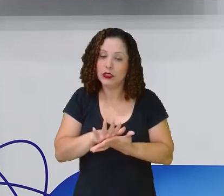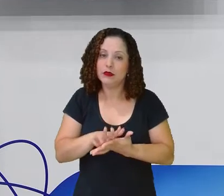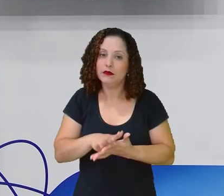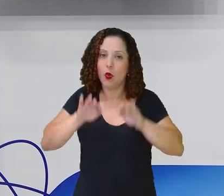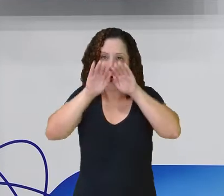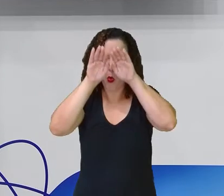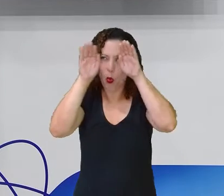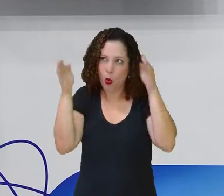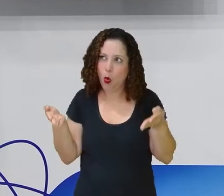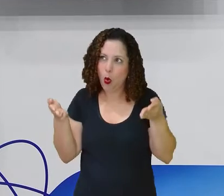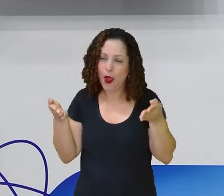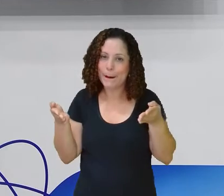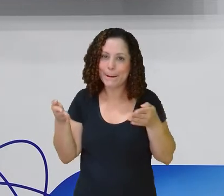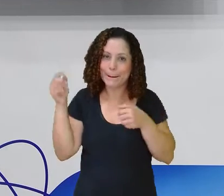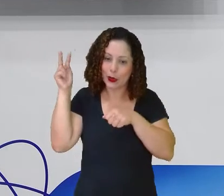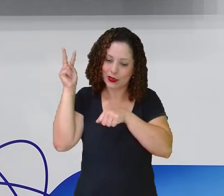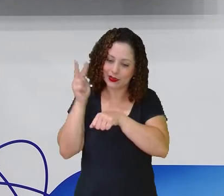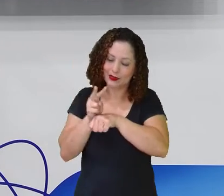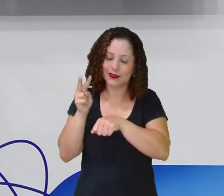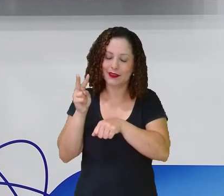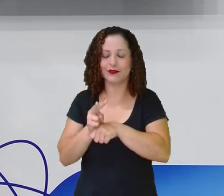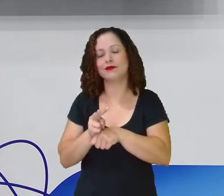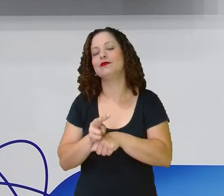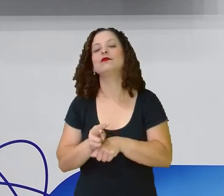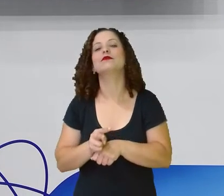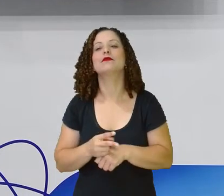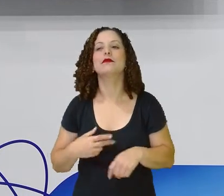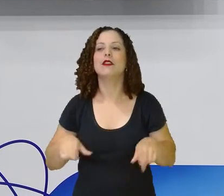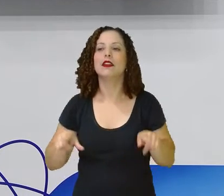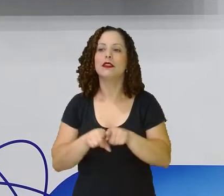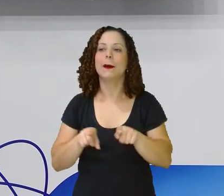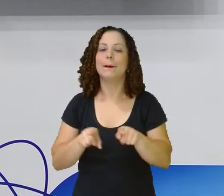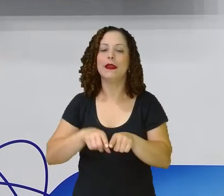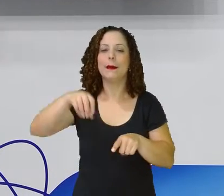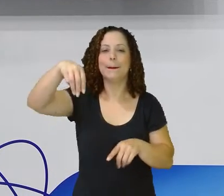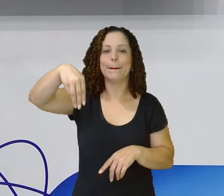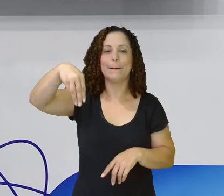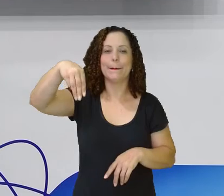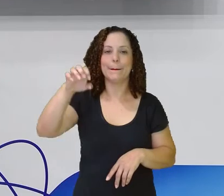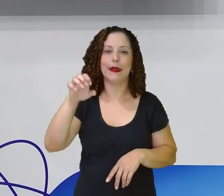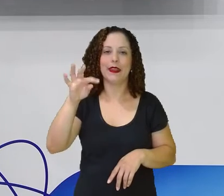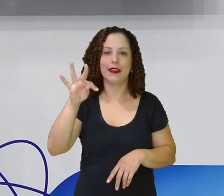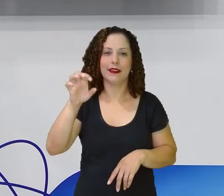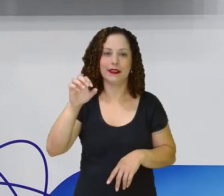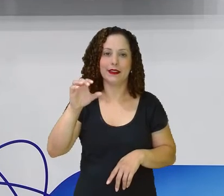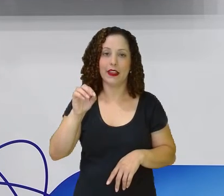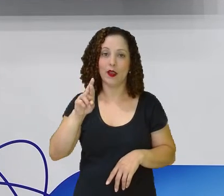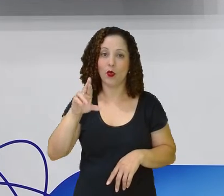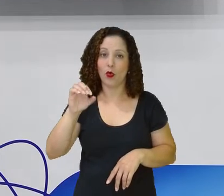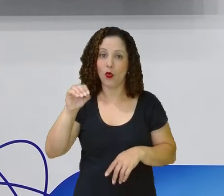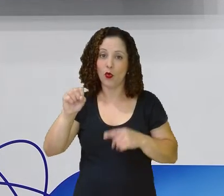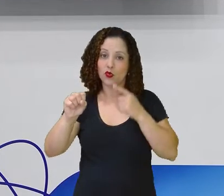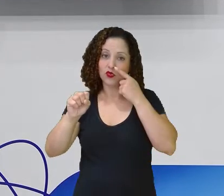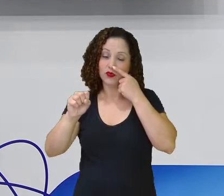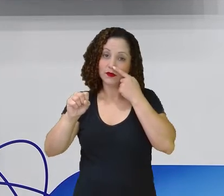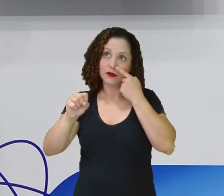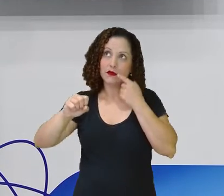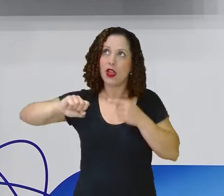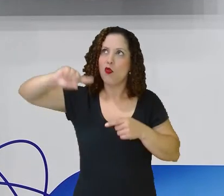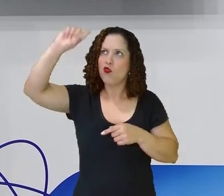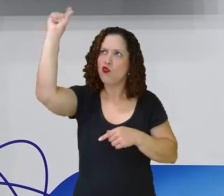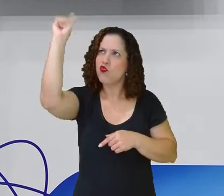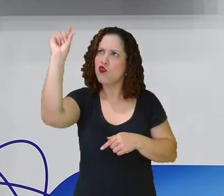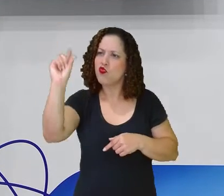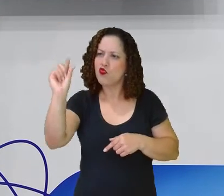como meteoros, entre outras coisas, que a atmosfera vai estar protegendo esse nosso